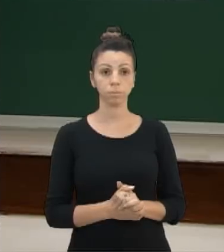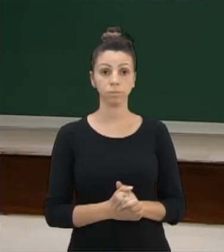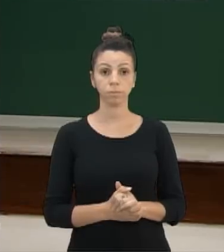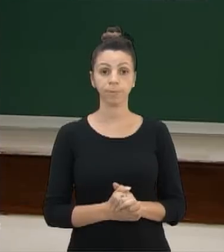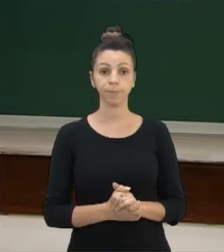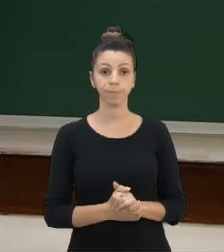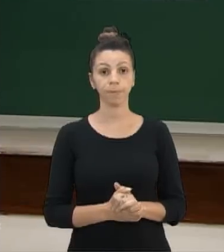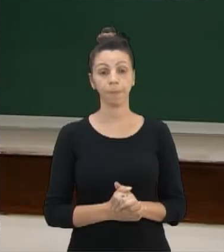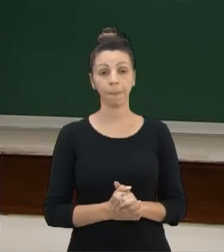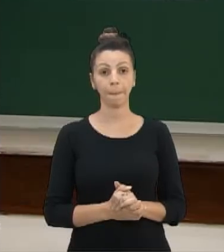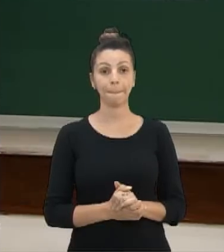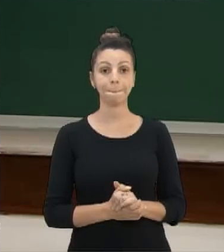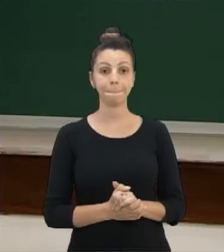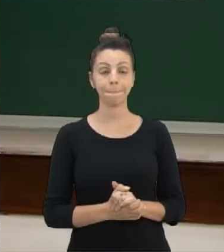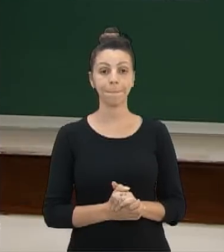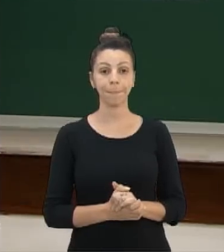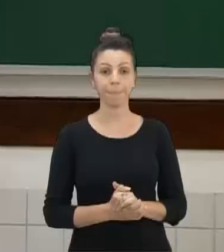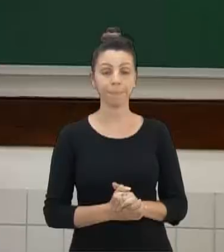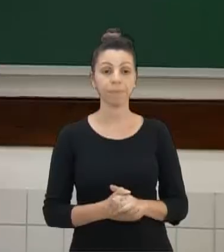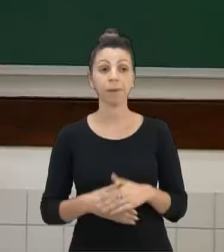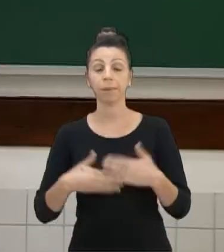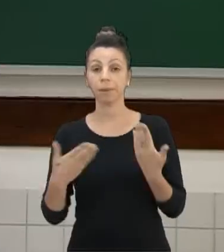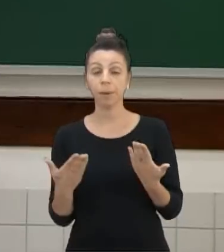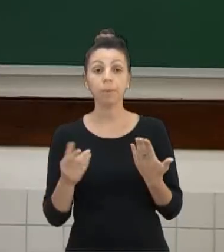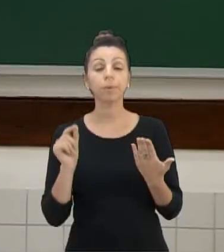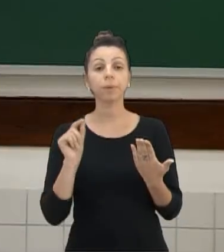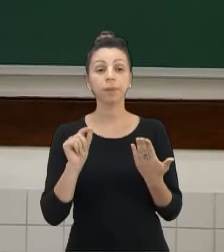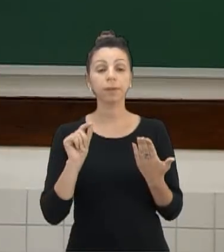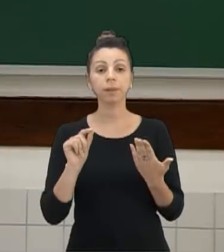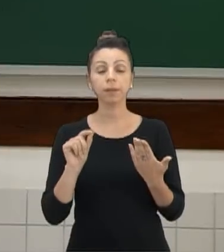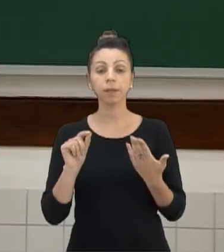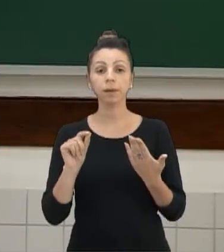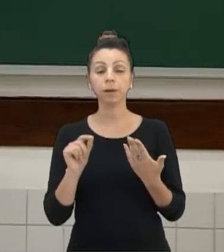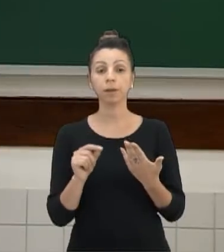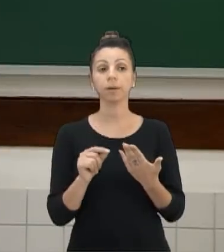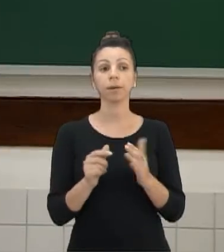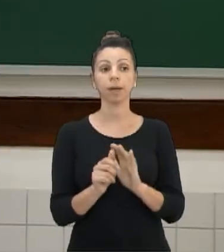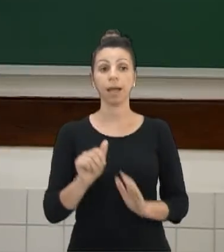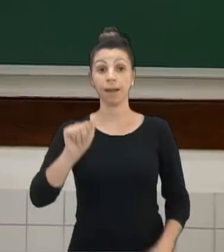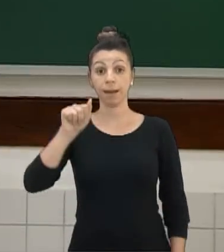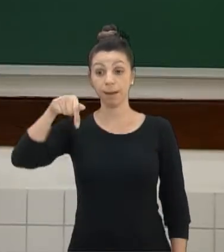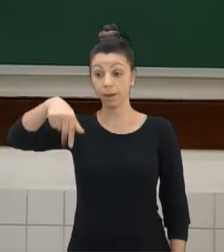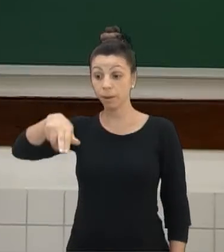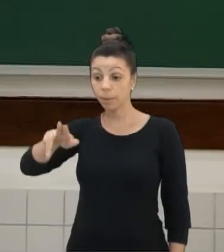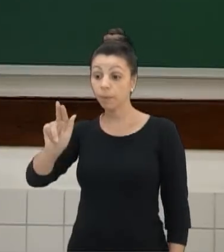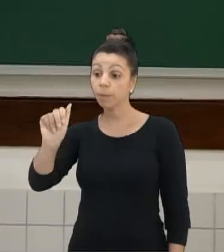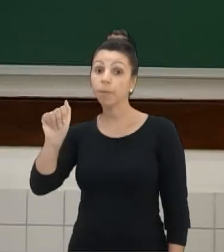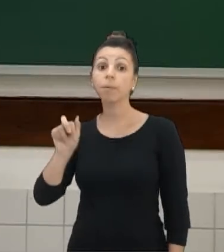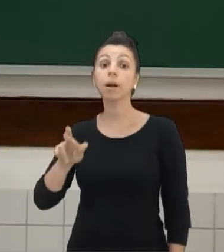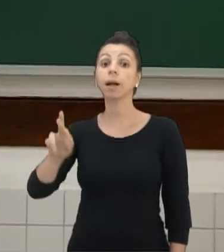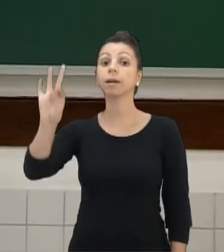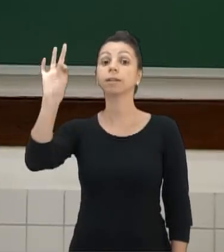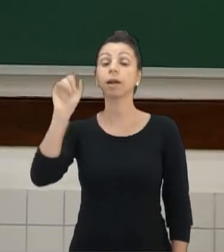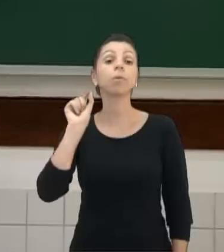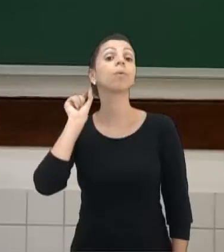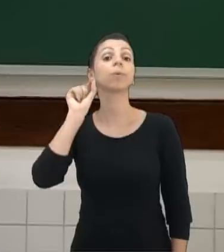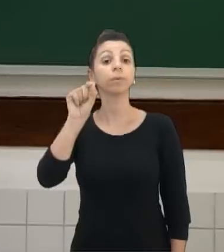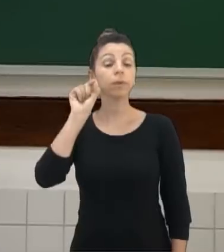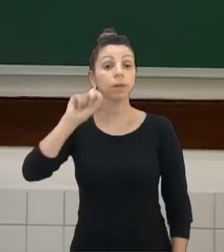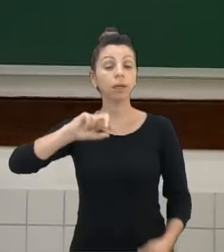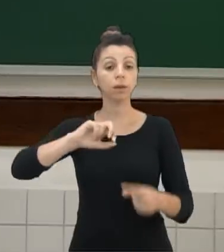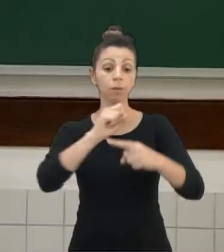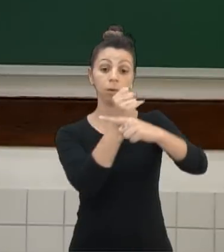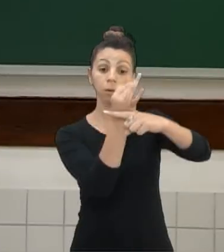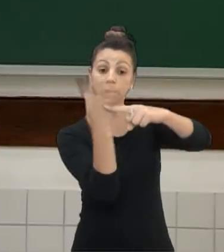A gente vai trabalhar agora uma nova relação, que é a relação da quarta. A quarta, ela vai ser equivalente à